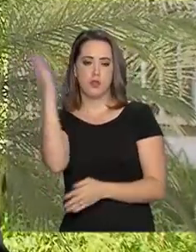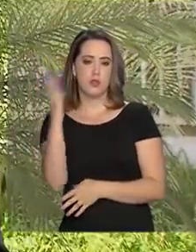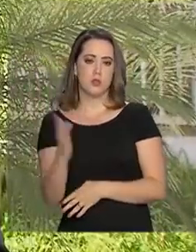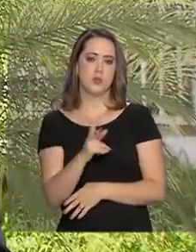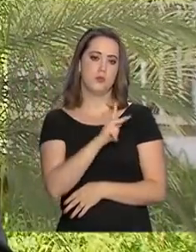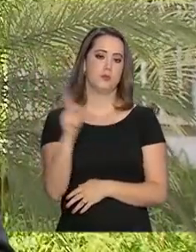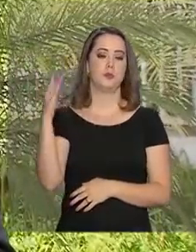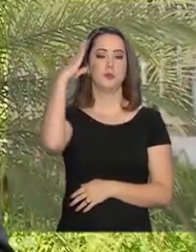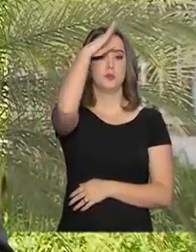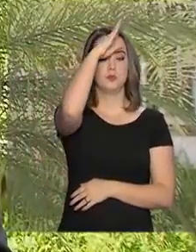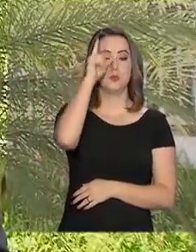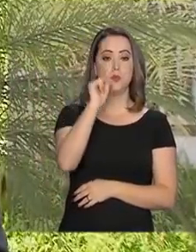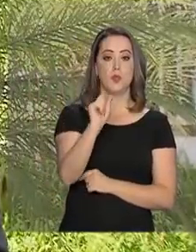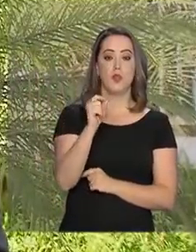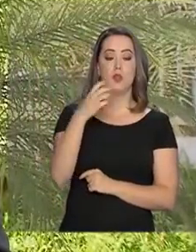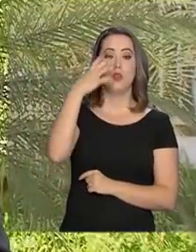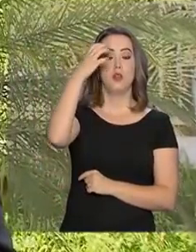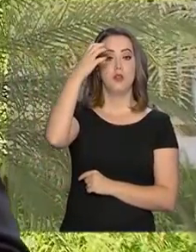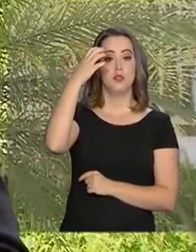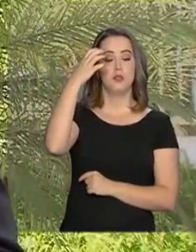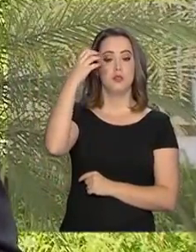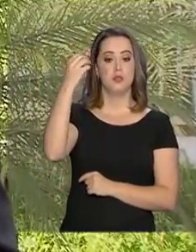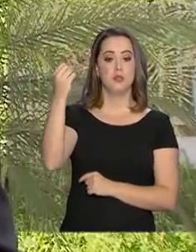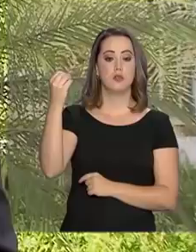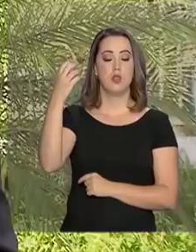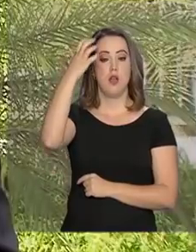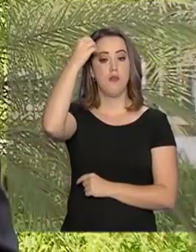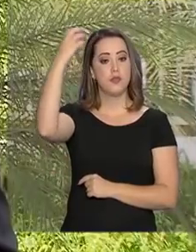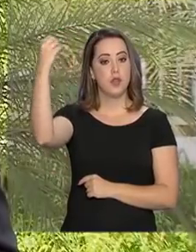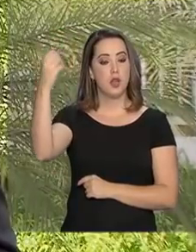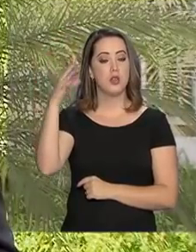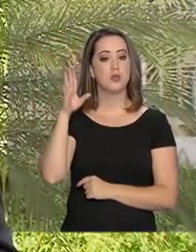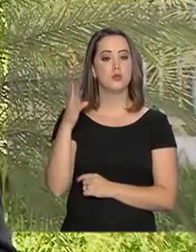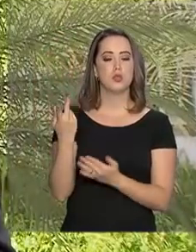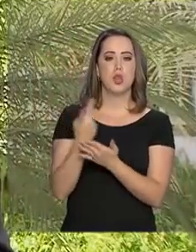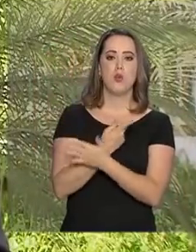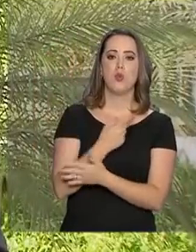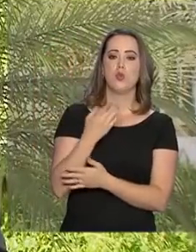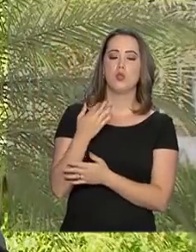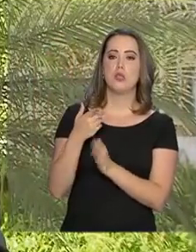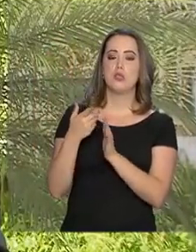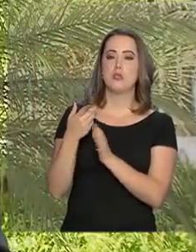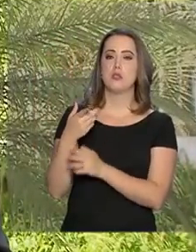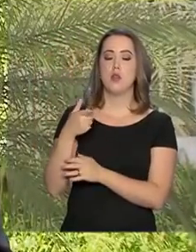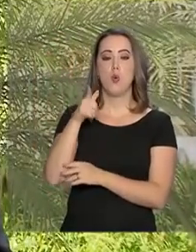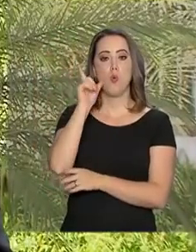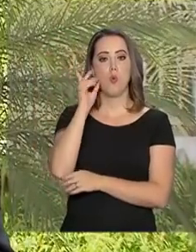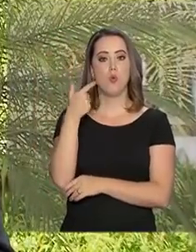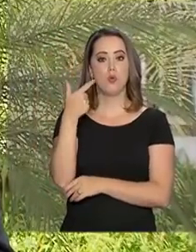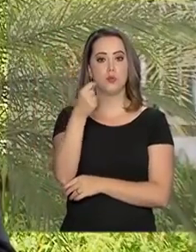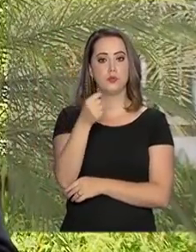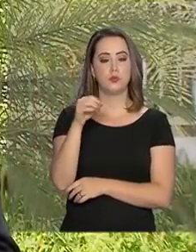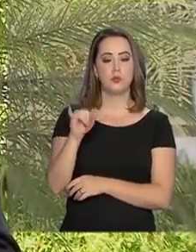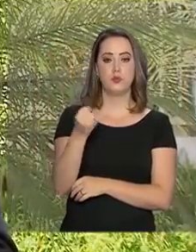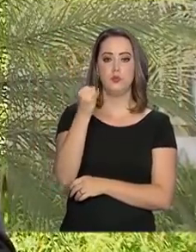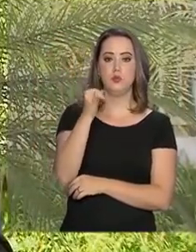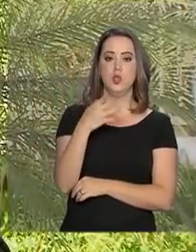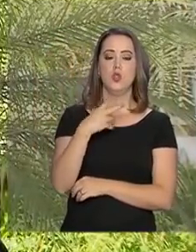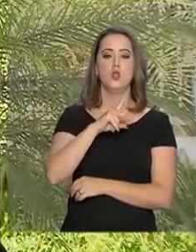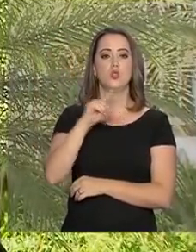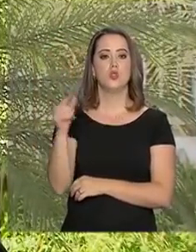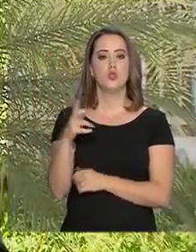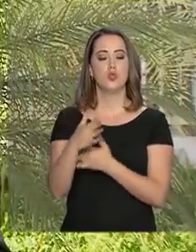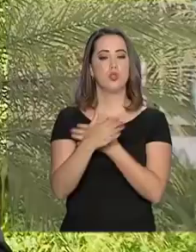presidente Bolsonaro. O embarque do presidente e da comitiva de ministros aconteceu ontem, 20 de janeiro, dia em que a Força